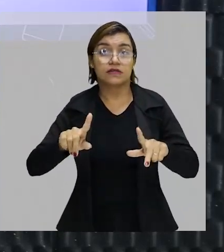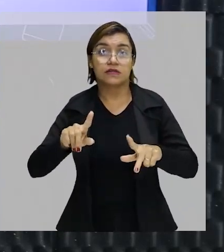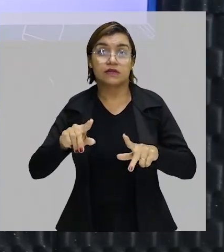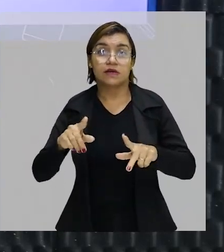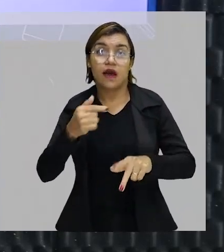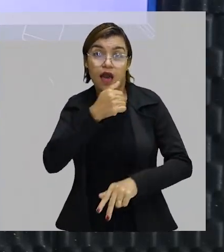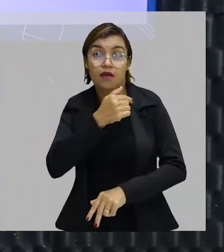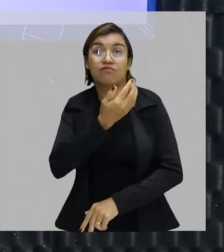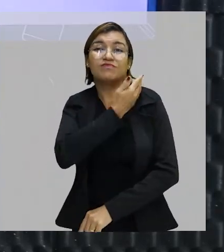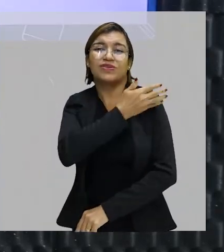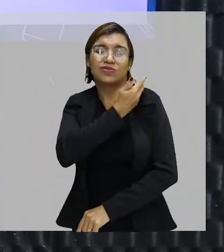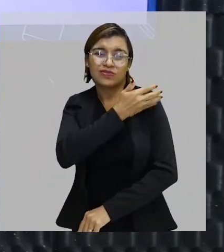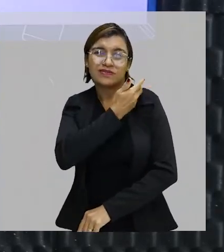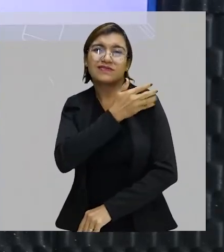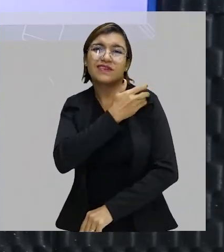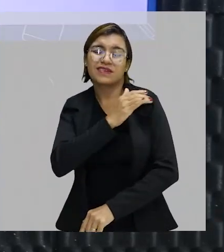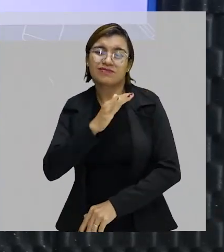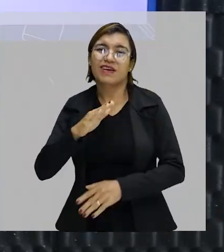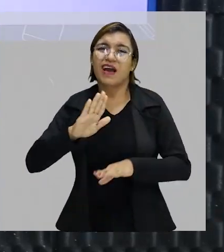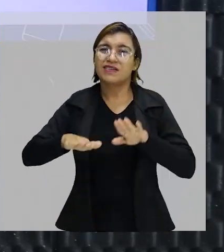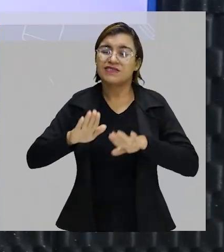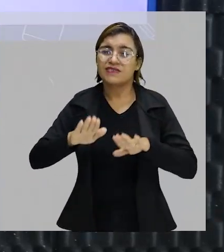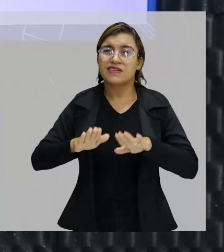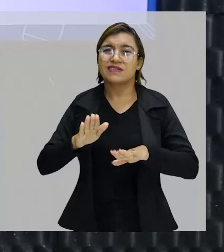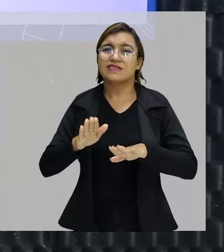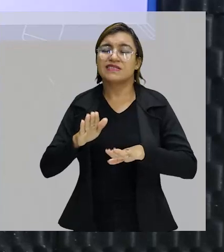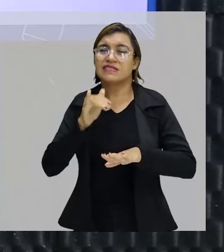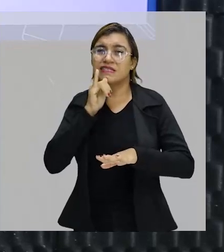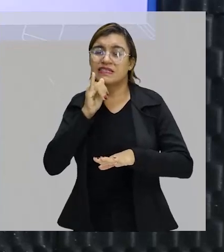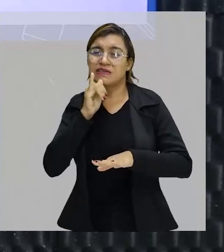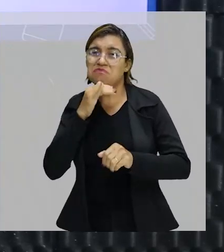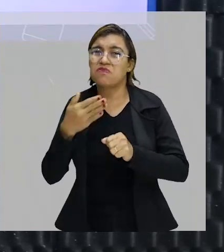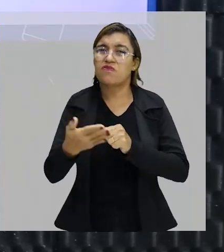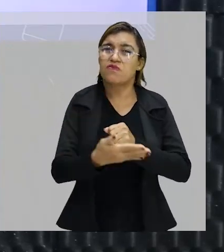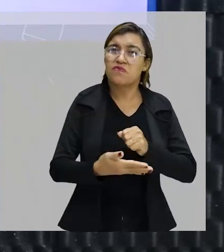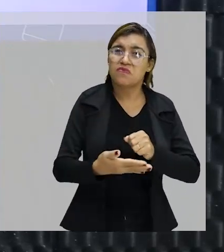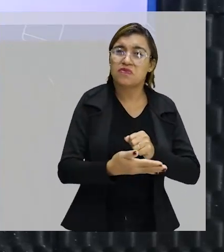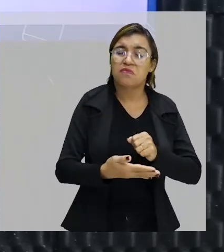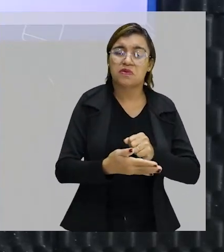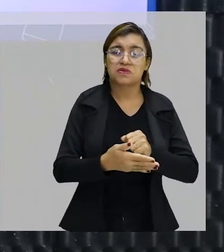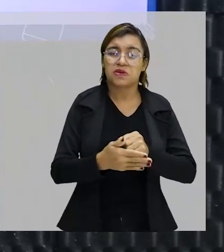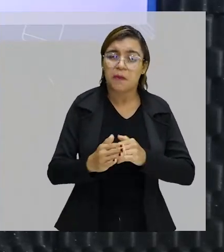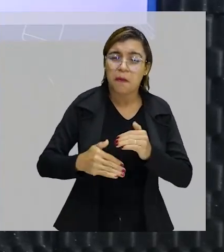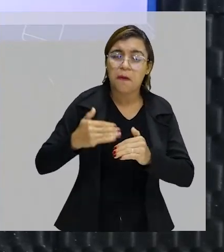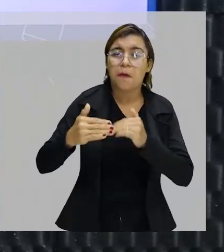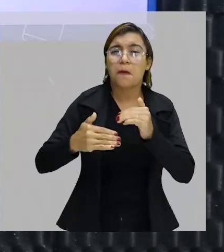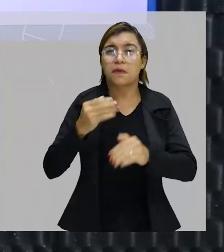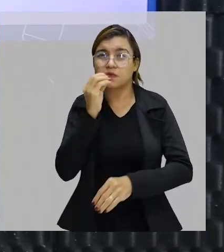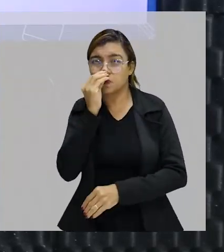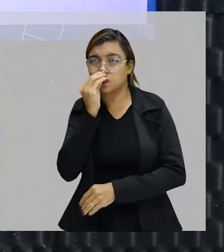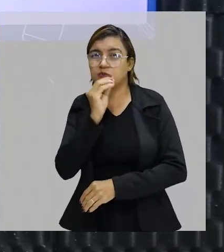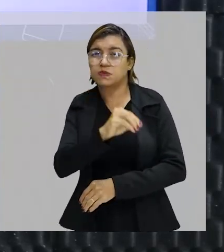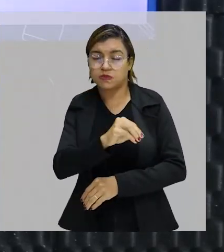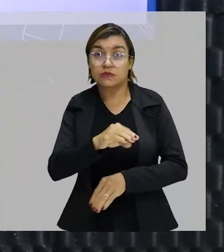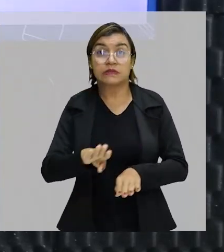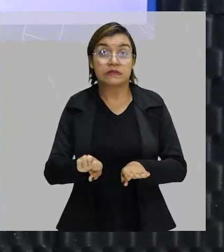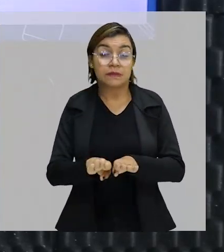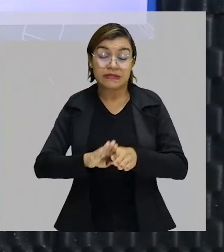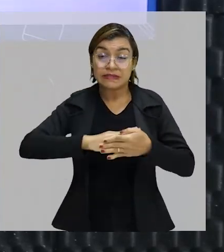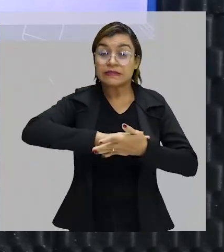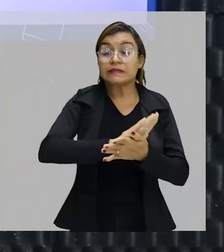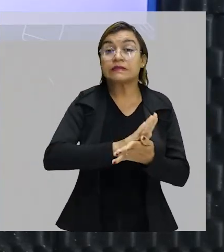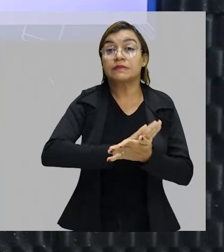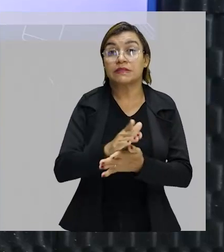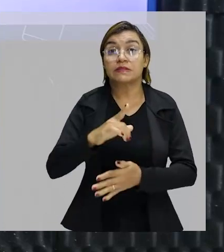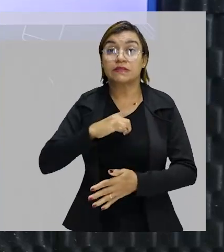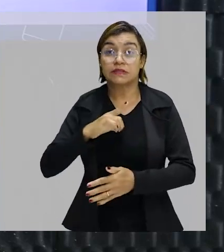esteja evidenciado, esteja ali fundamentando todo o processo de intolerância e de discriminação que